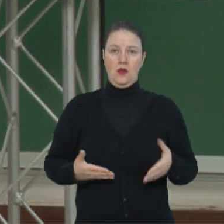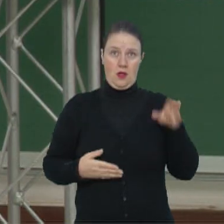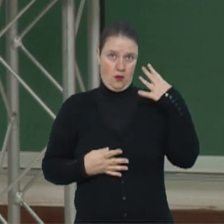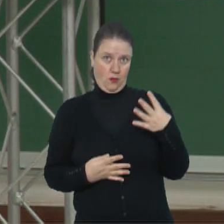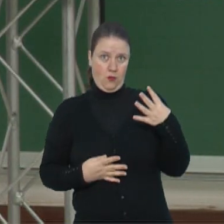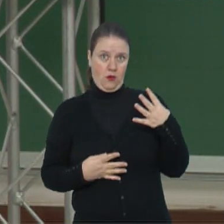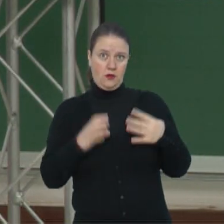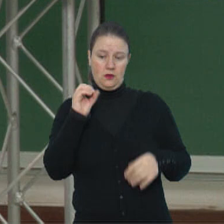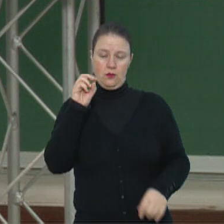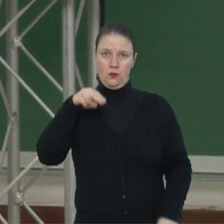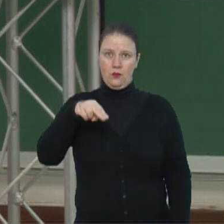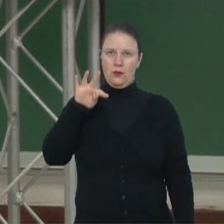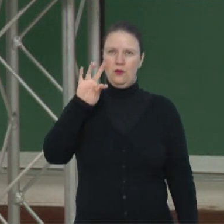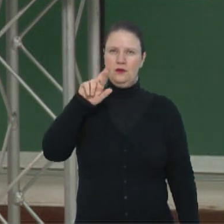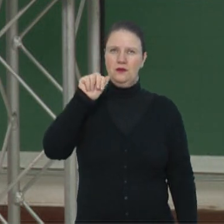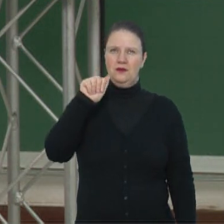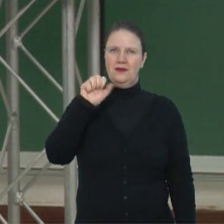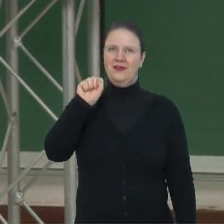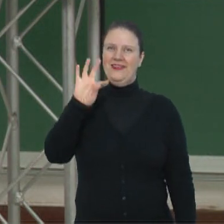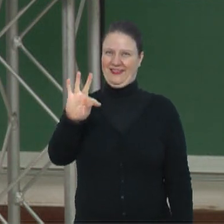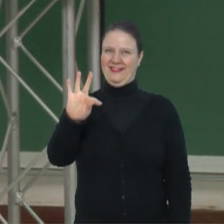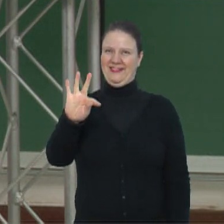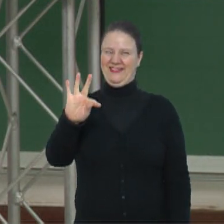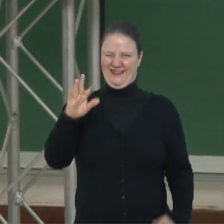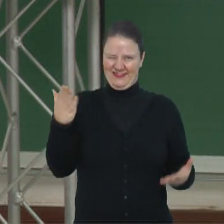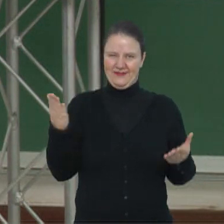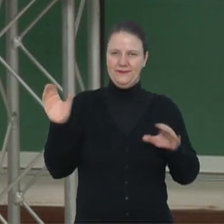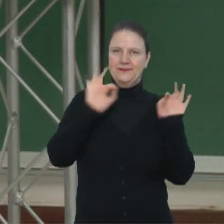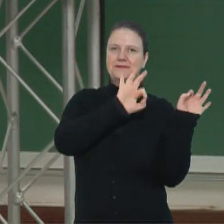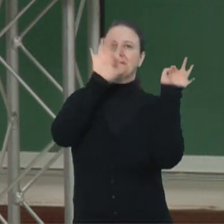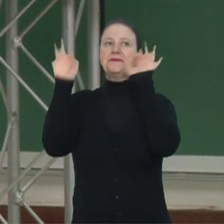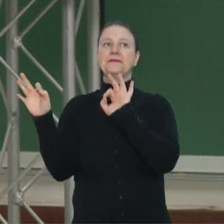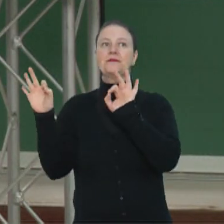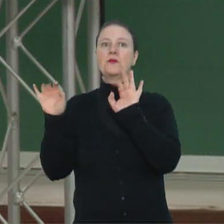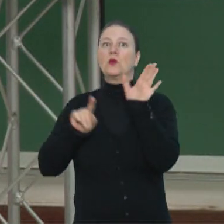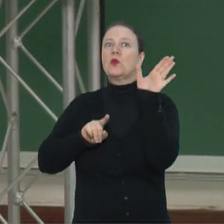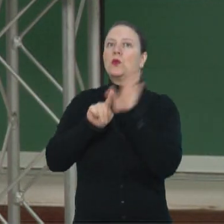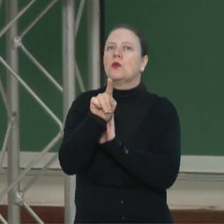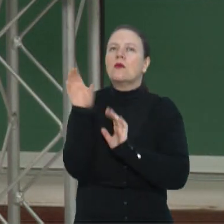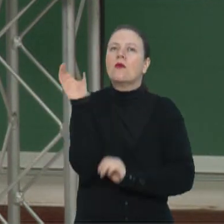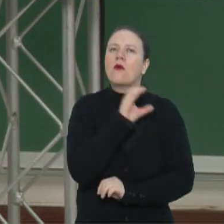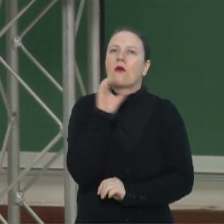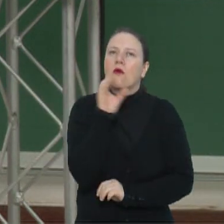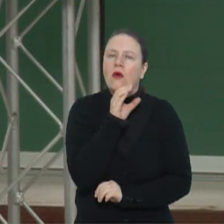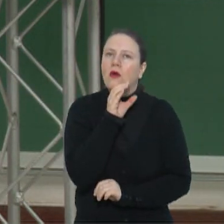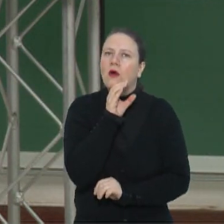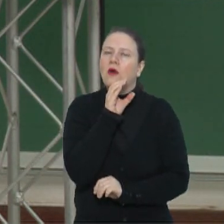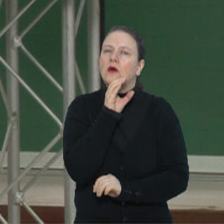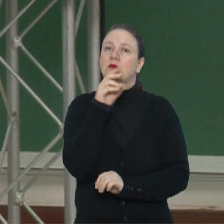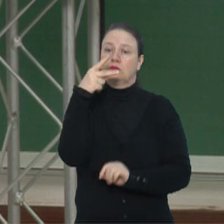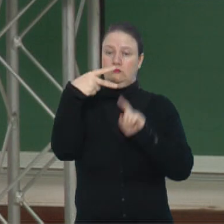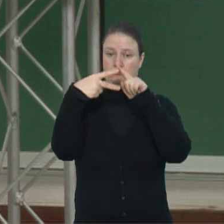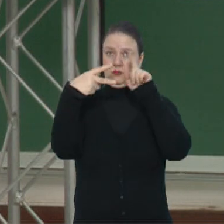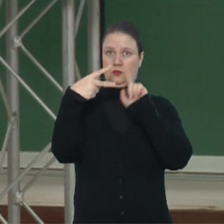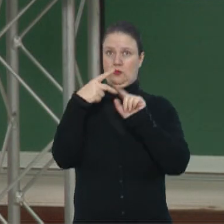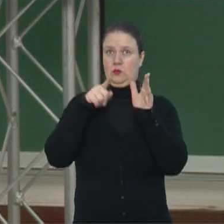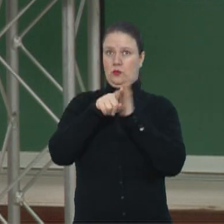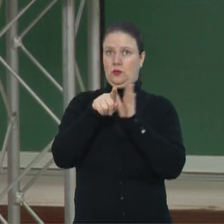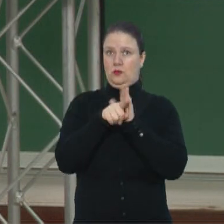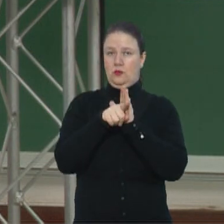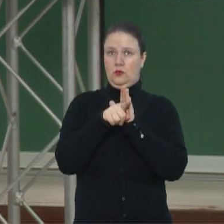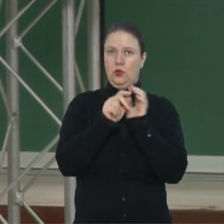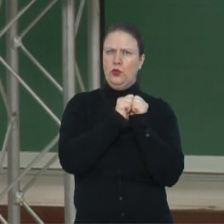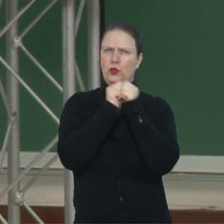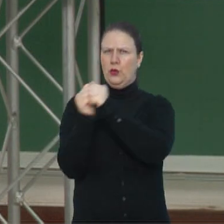certo? Vamos lá, então agora é a nossa quiz time. Vocês sabem que nessa parte da aula são duas questões que nós